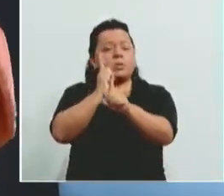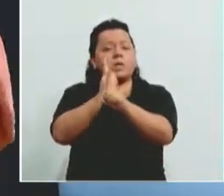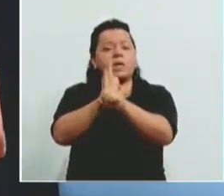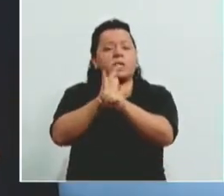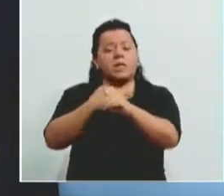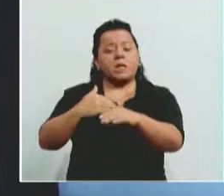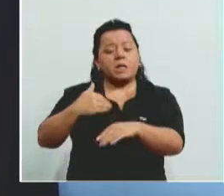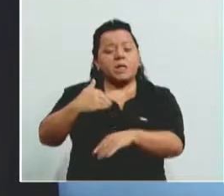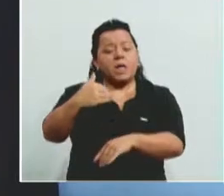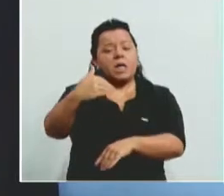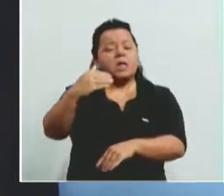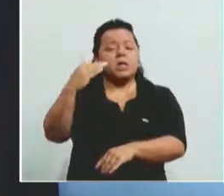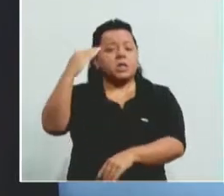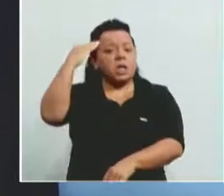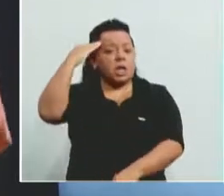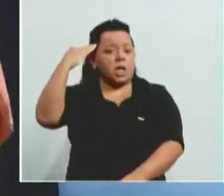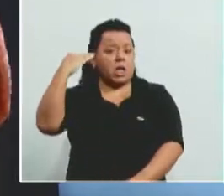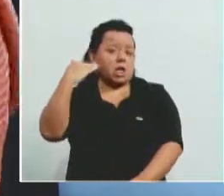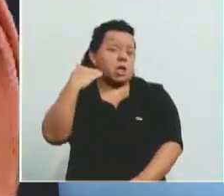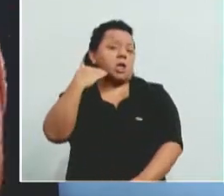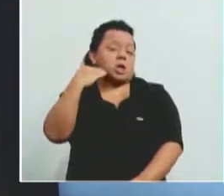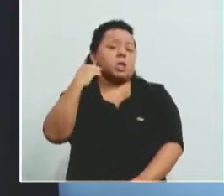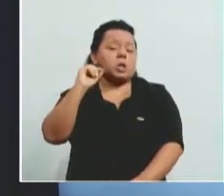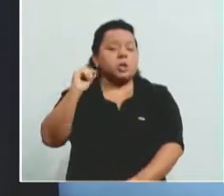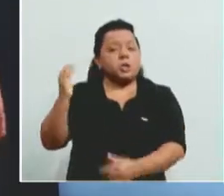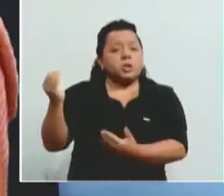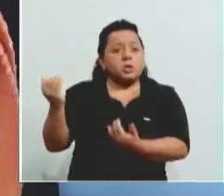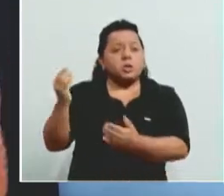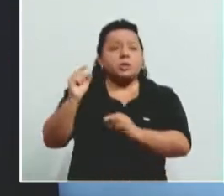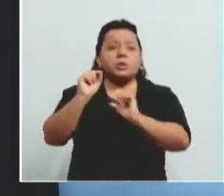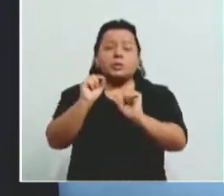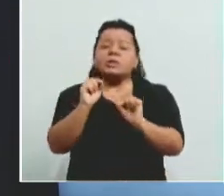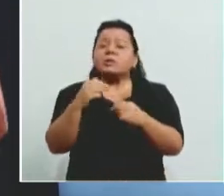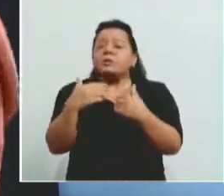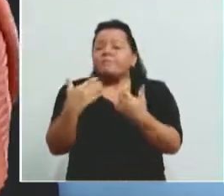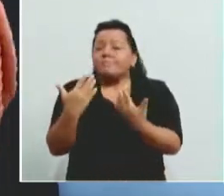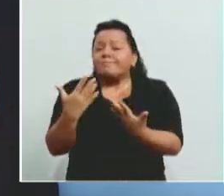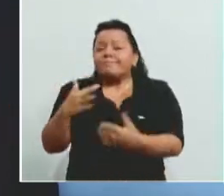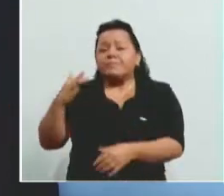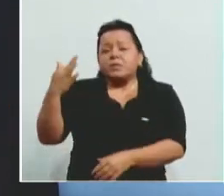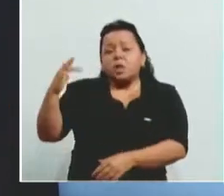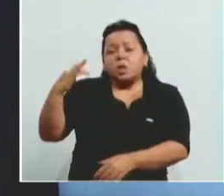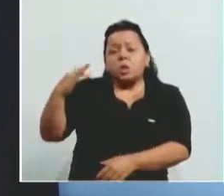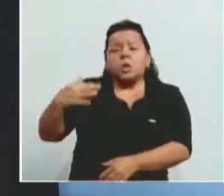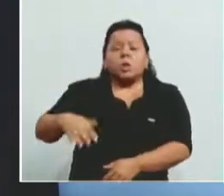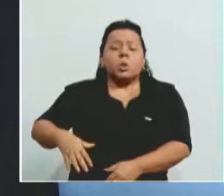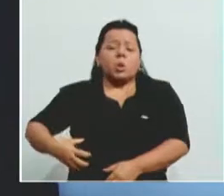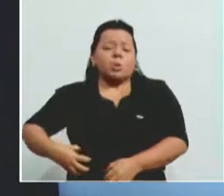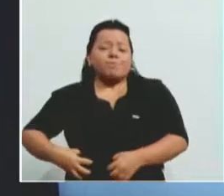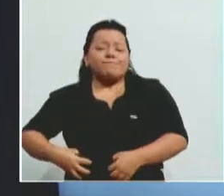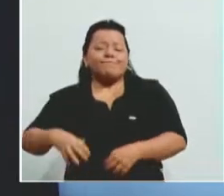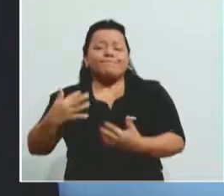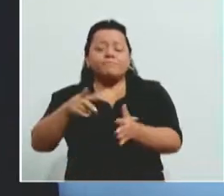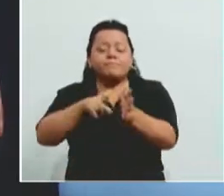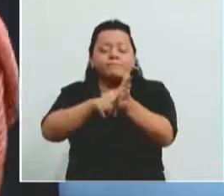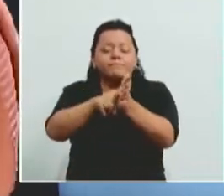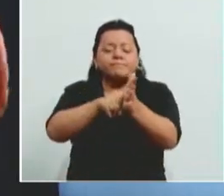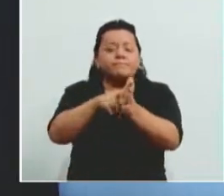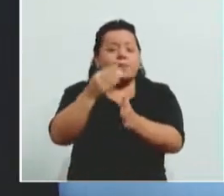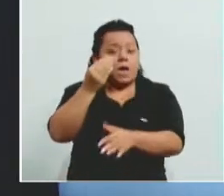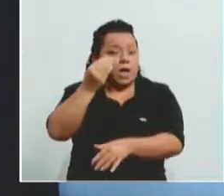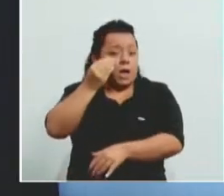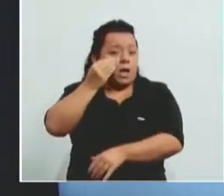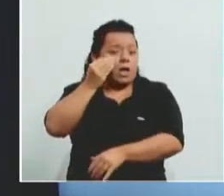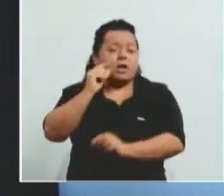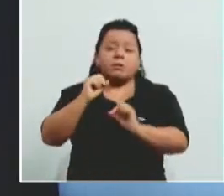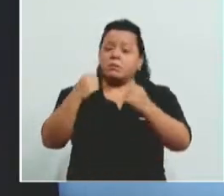a paciente chega, é adolescente, está com dor, está com cólica muito forte, aí a gente vai lá, examina. Não precisa